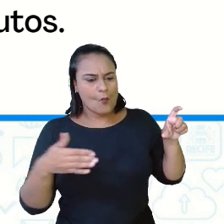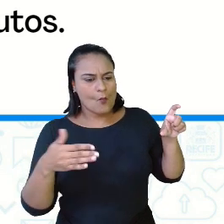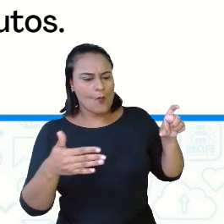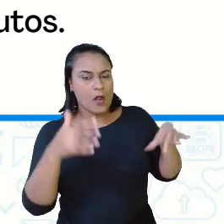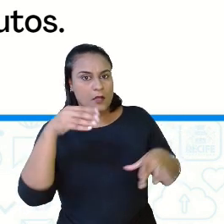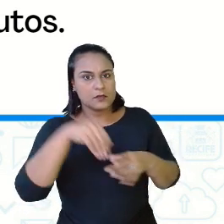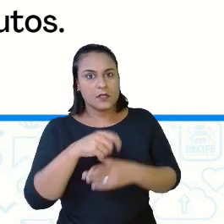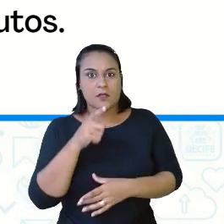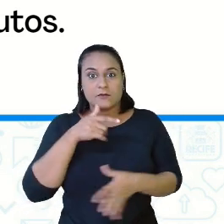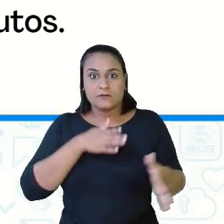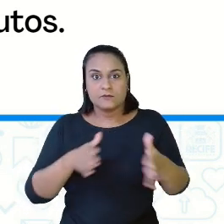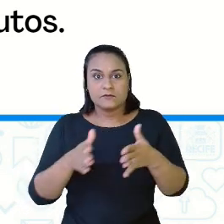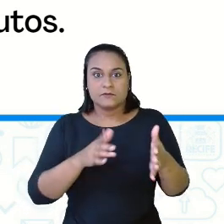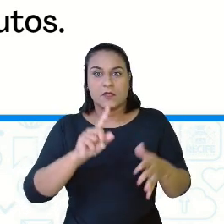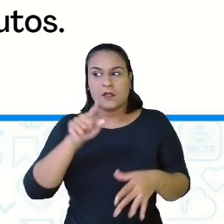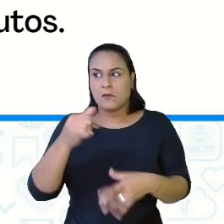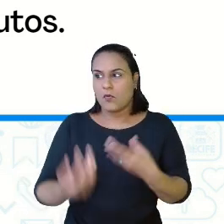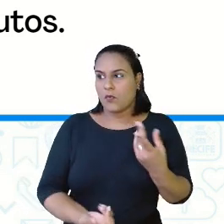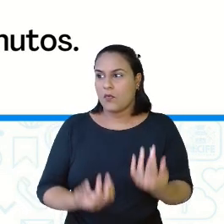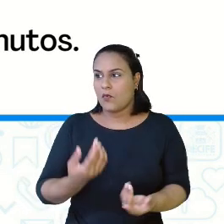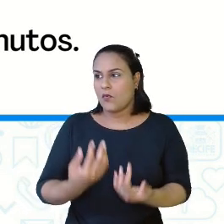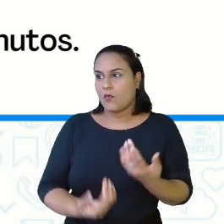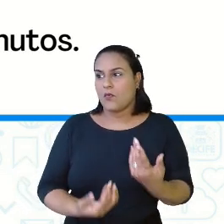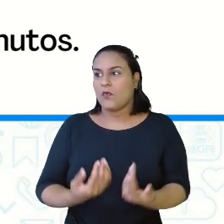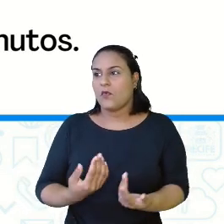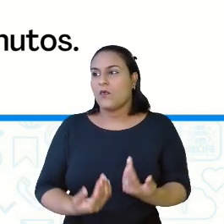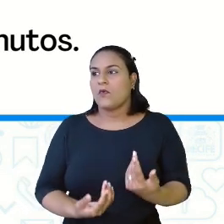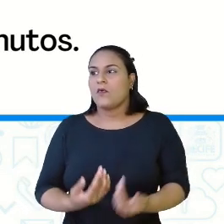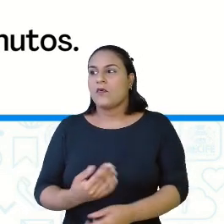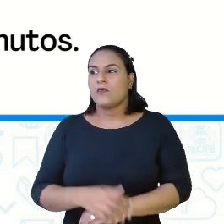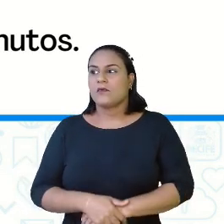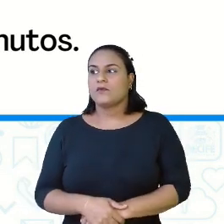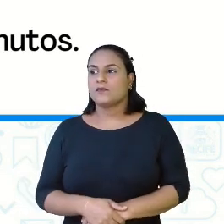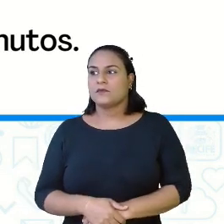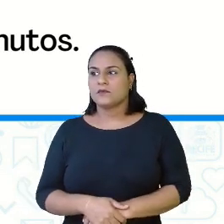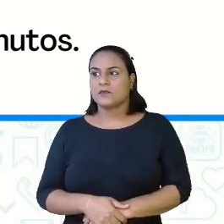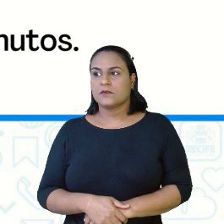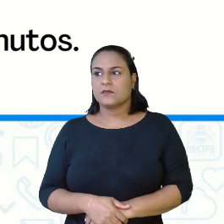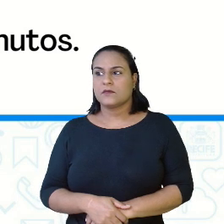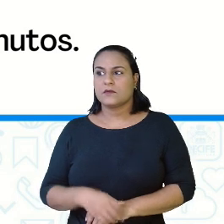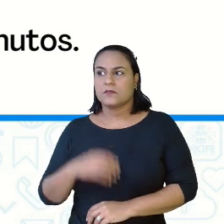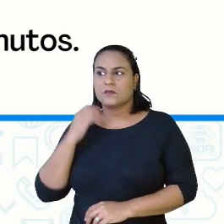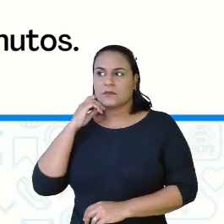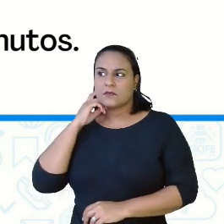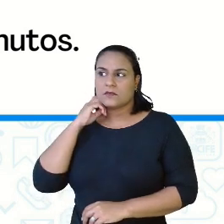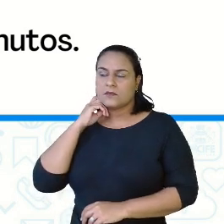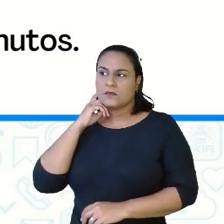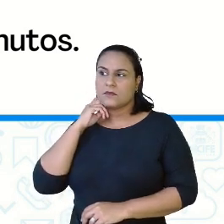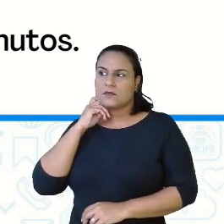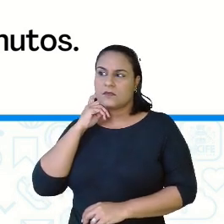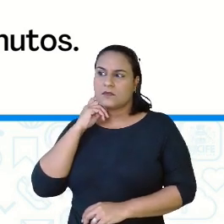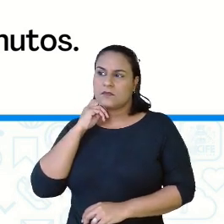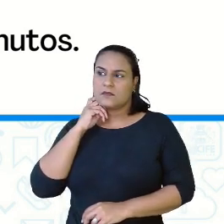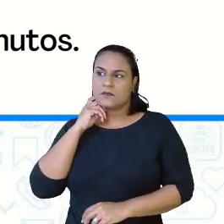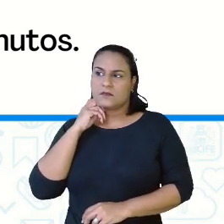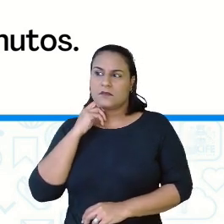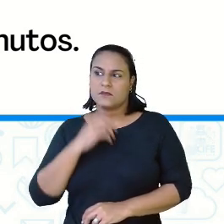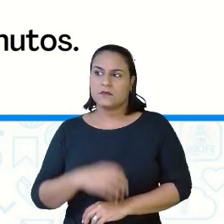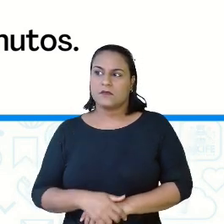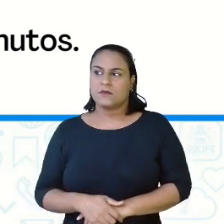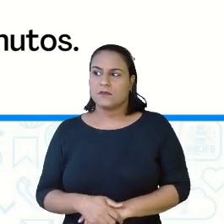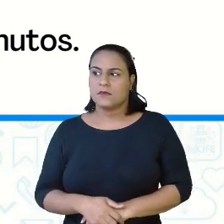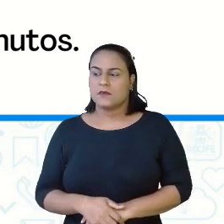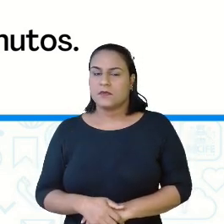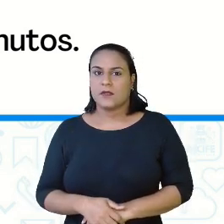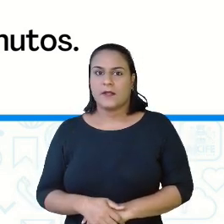rio. Após ferver, mexa o recheio por 5 minutos. Ela tem uma mecha branca no cabelo. Qual é o